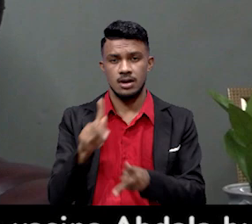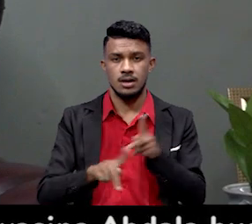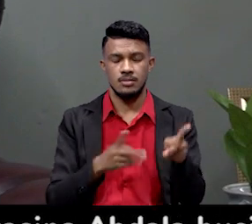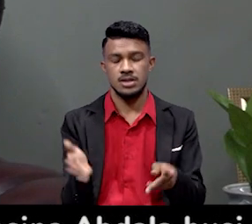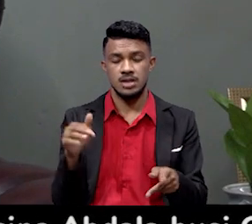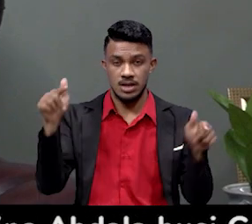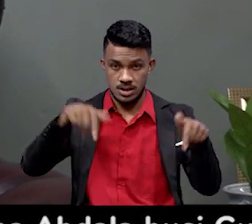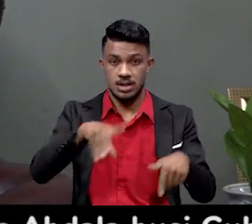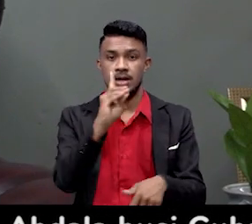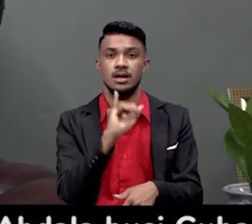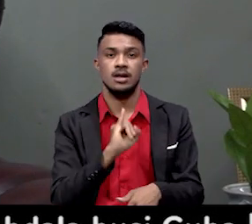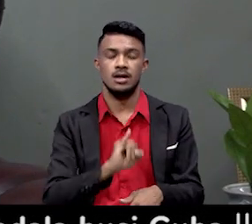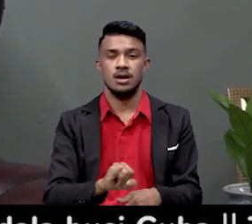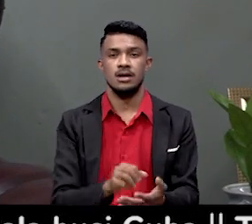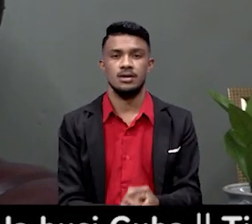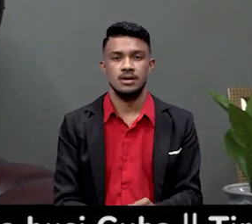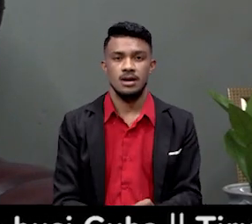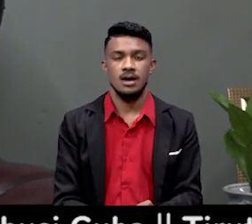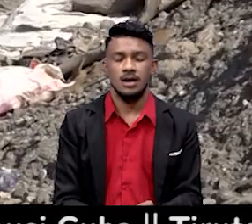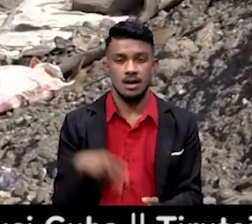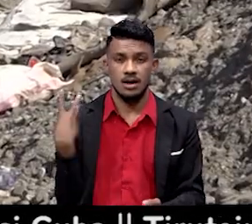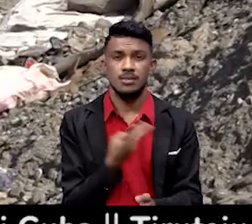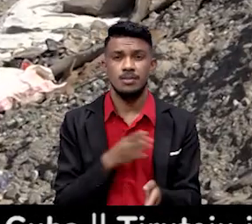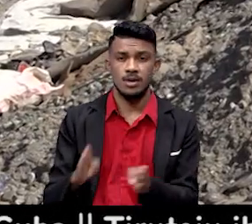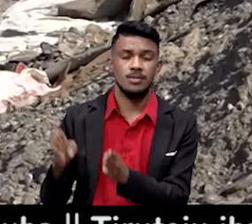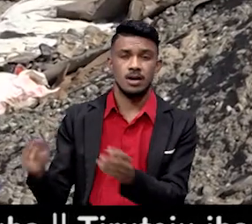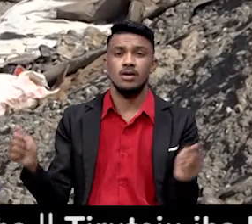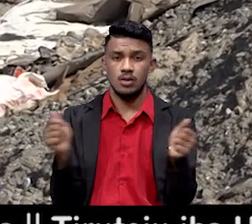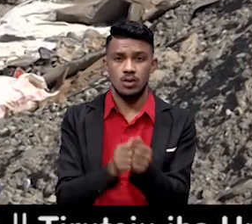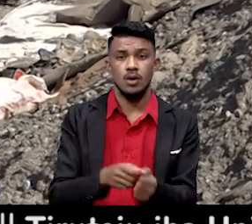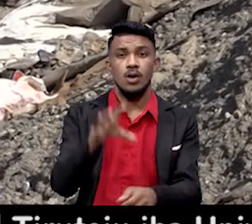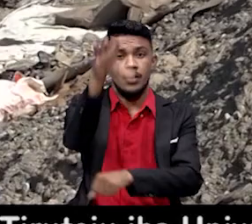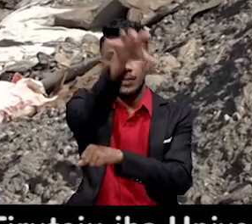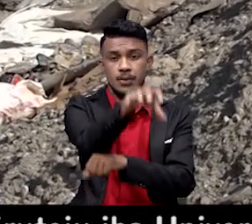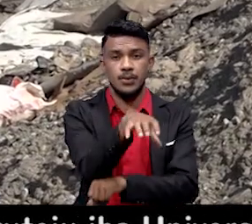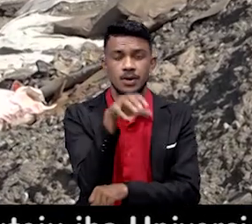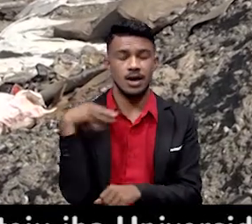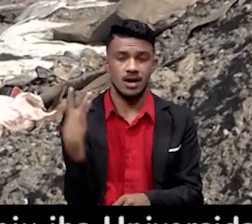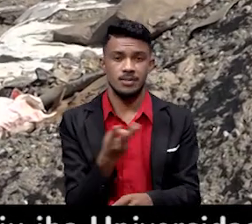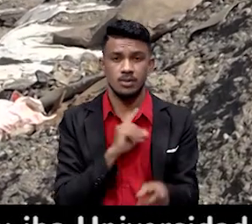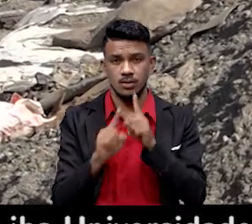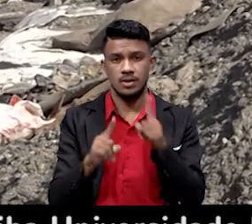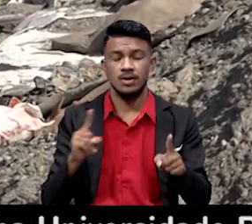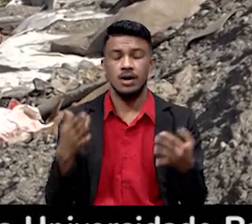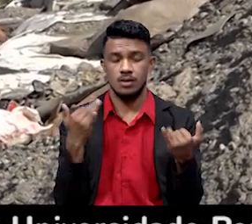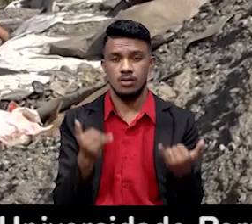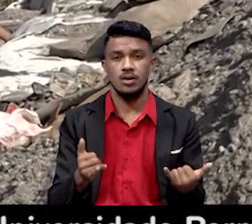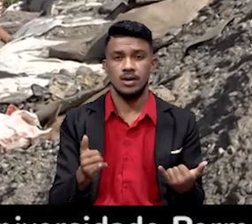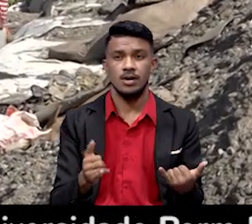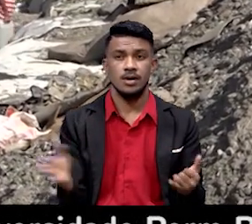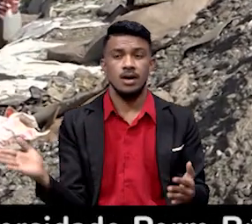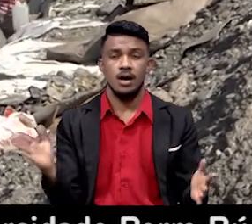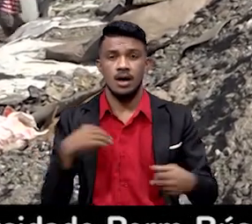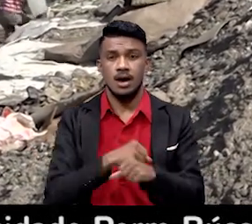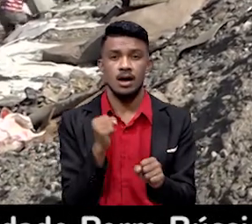lara e parte do cizenian a mim preparado com máquina pesados a nessa não menciona que até agora da dau normalização mota